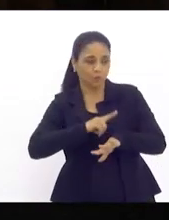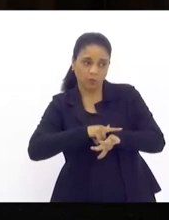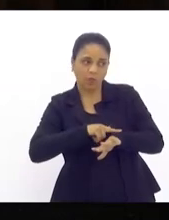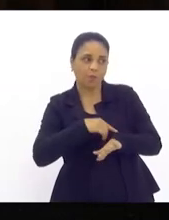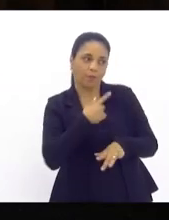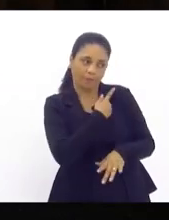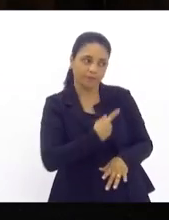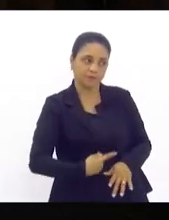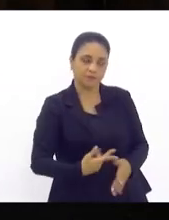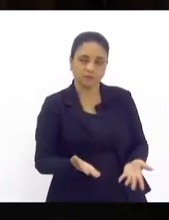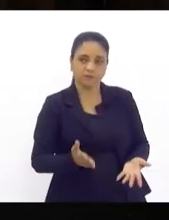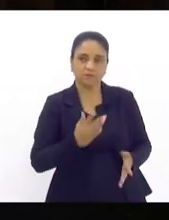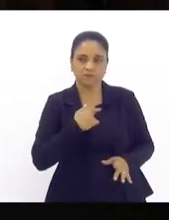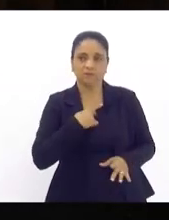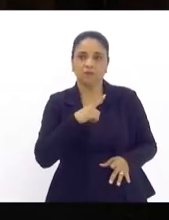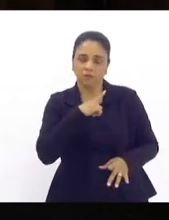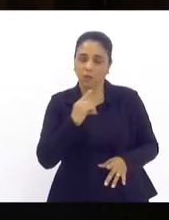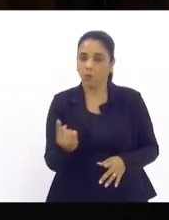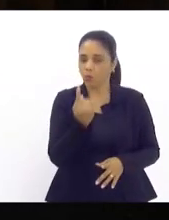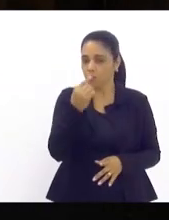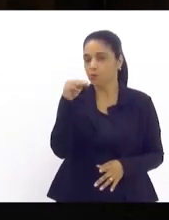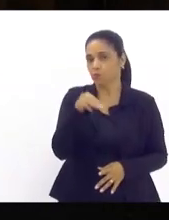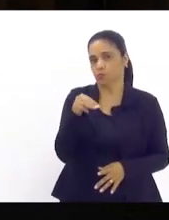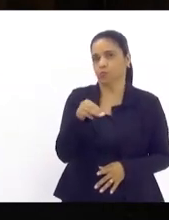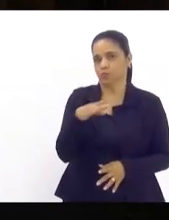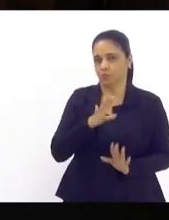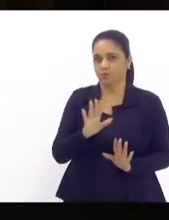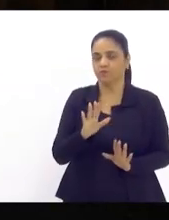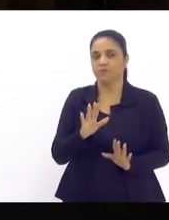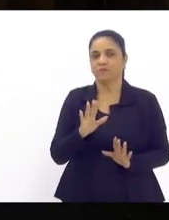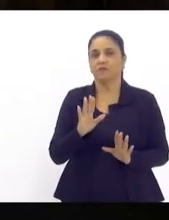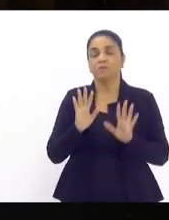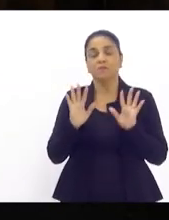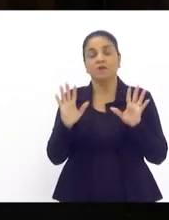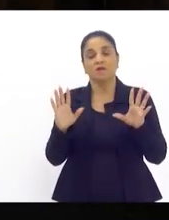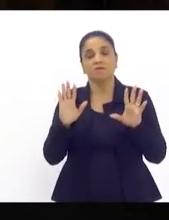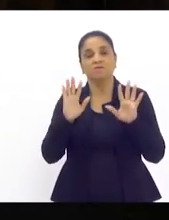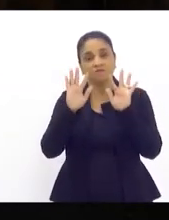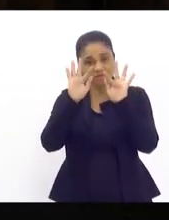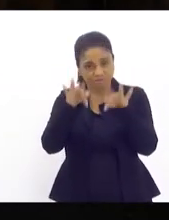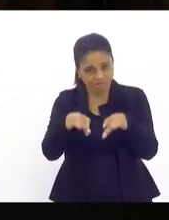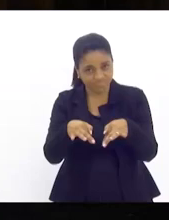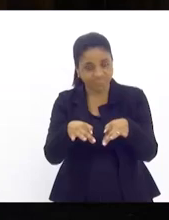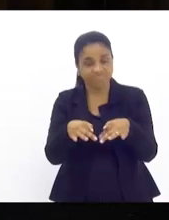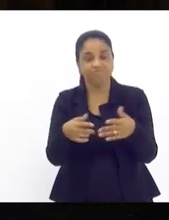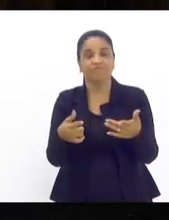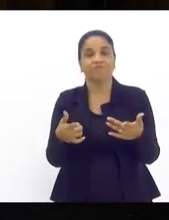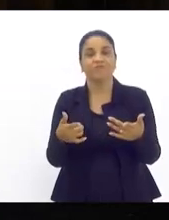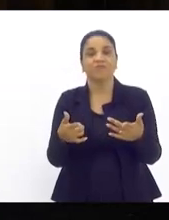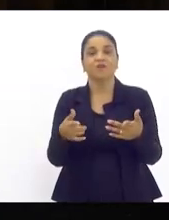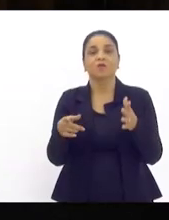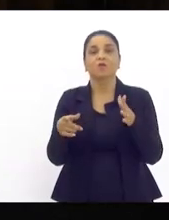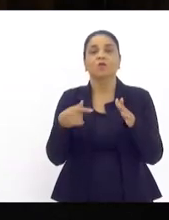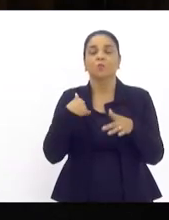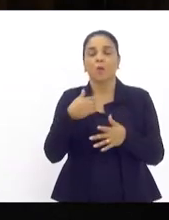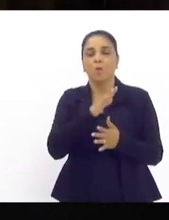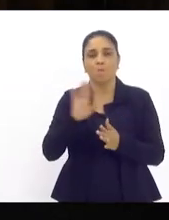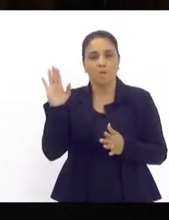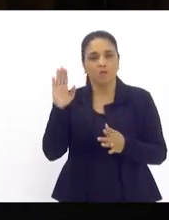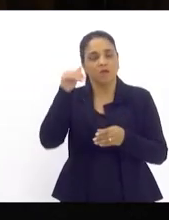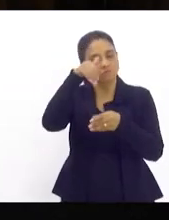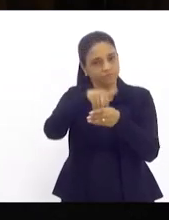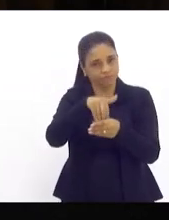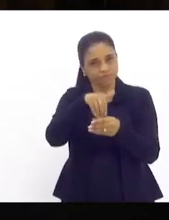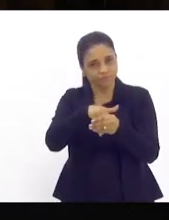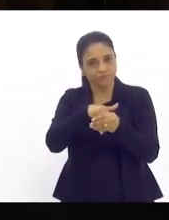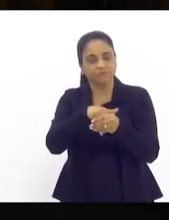presidenta. Ainda tenho um minuto do meu tempo. Para concluir, a gente tem o nosso mandato, teve